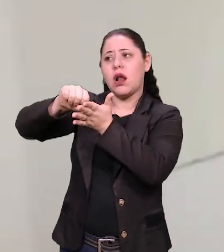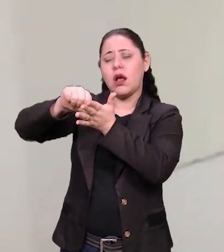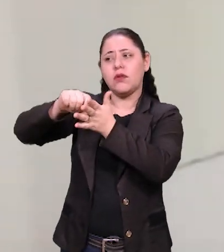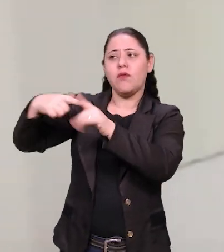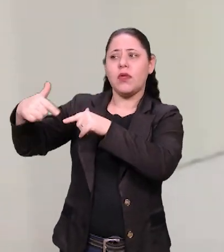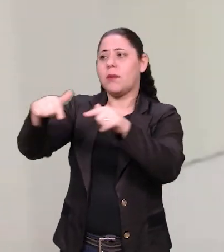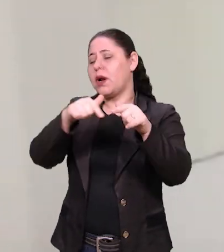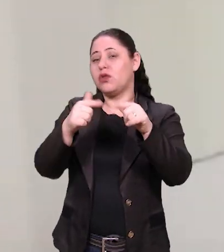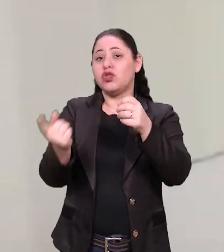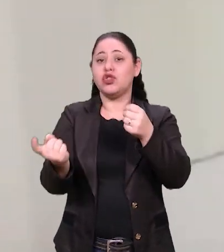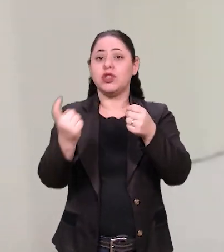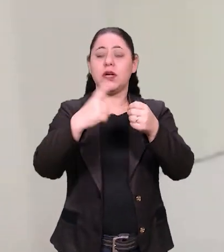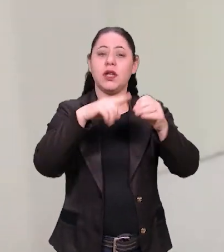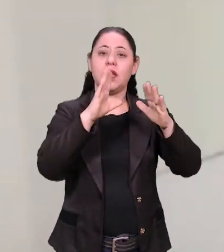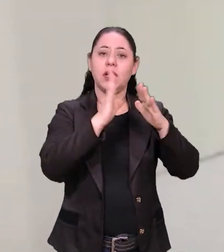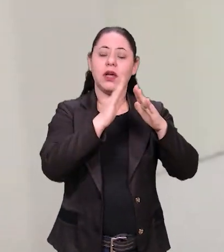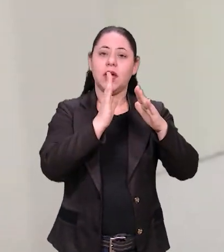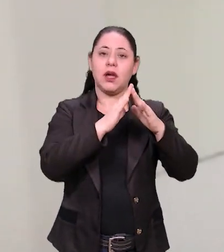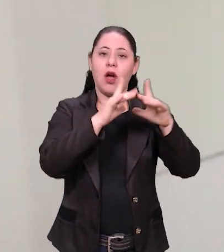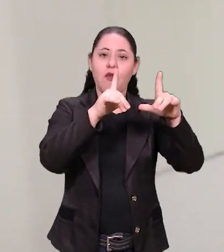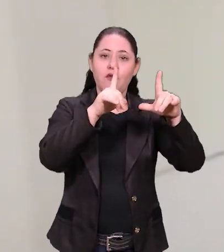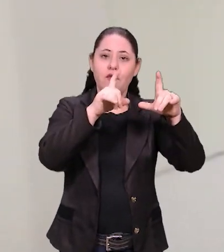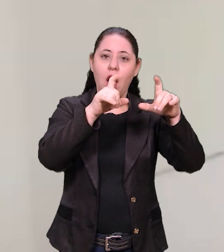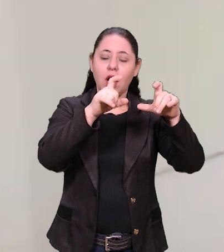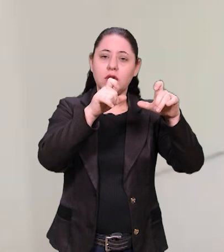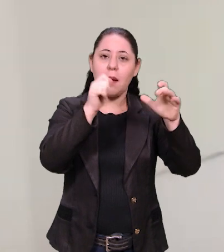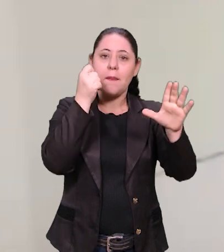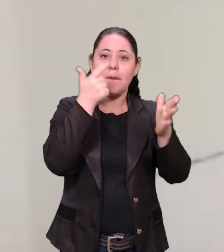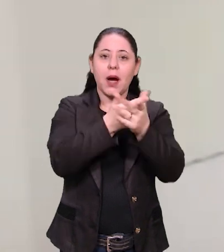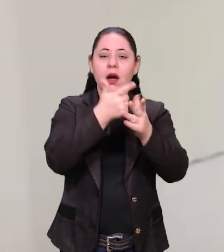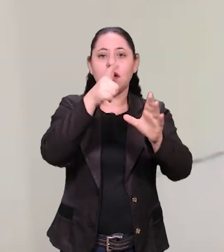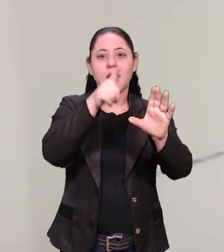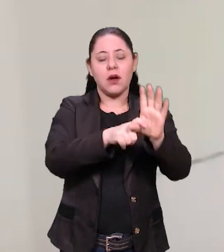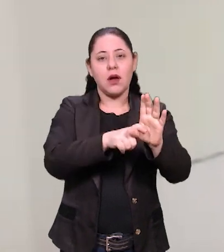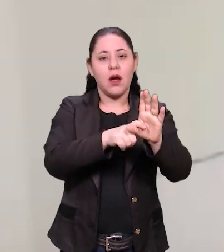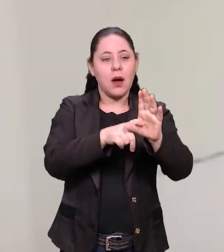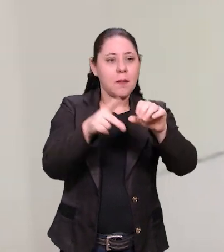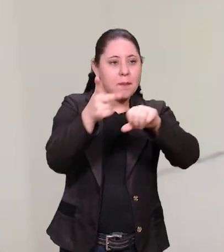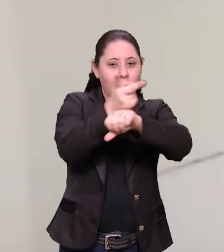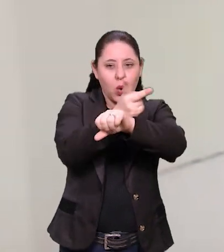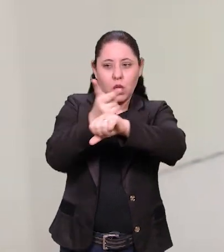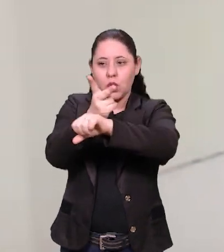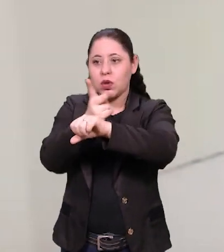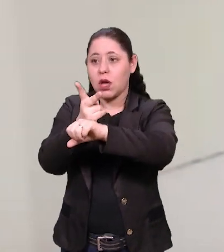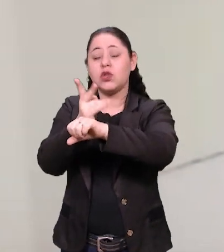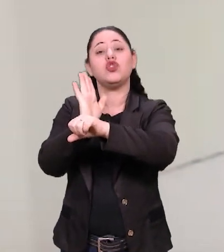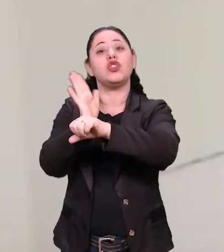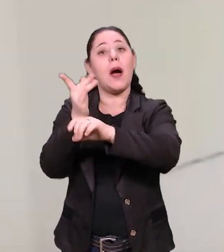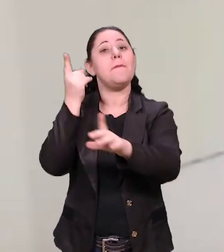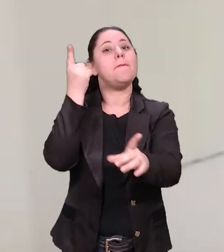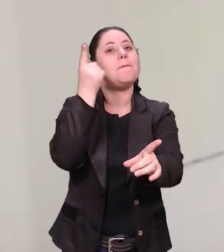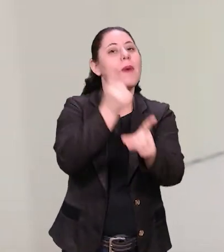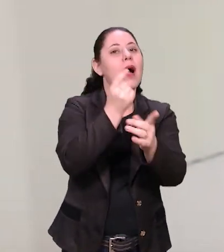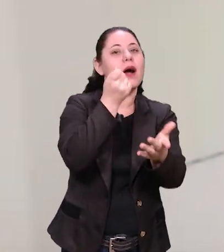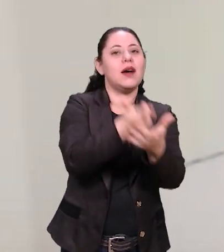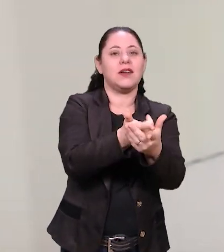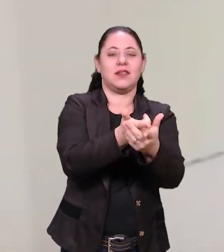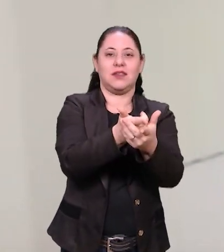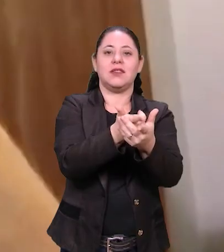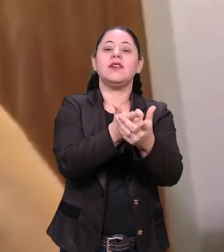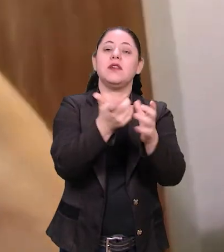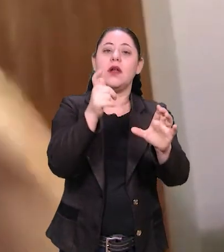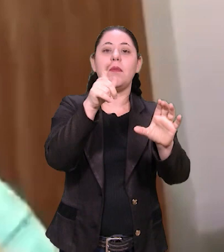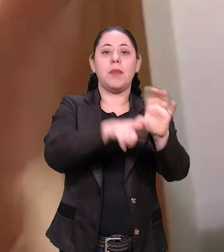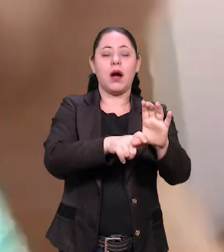eu bati foto da fatura e procurei ela no Facebook, né? Falando que eu tinha pago o boleto e que eu queria devolver o boleto pago e o troco de 50